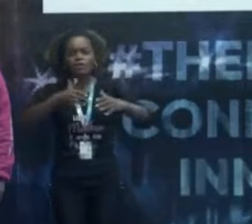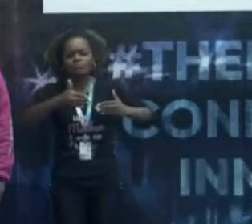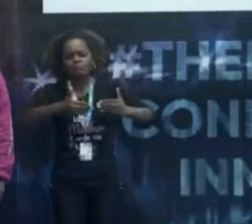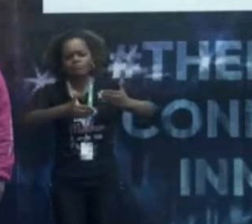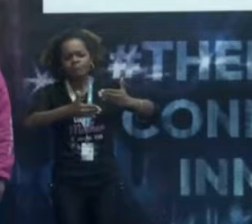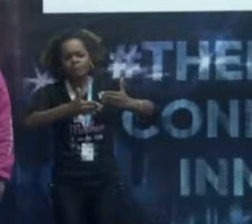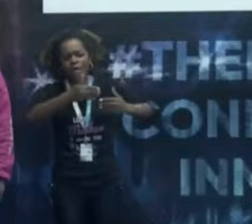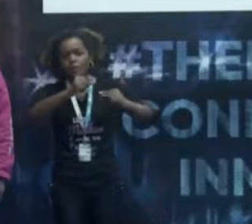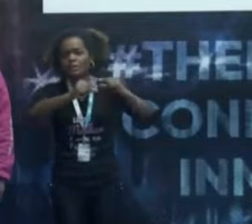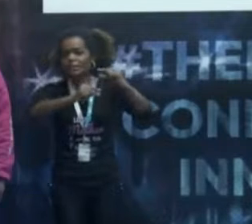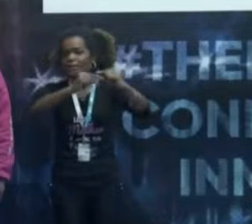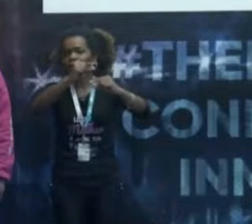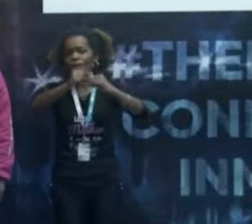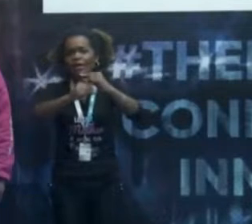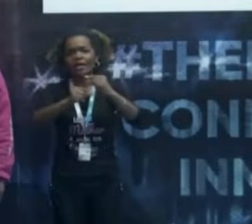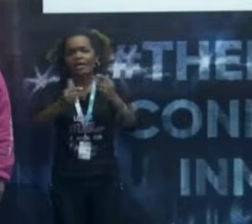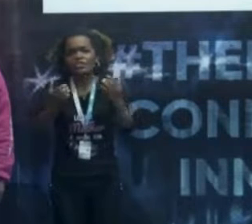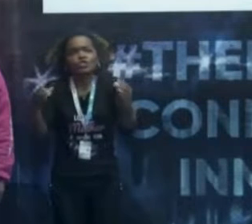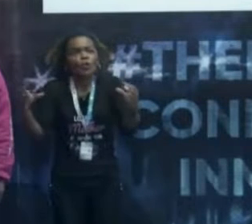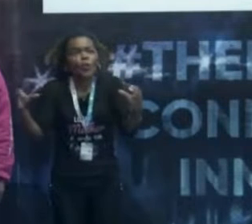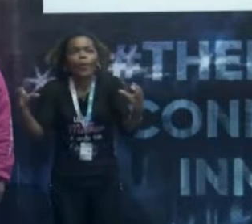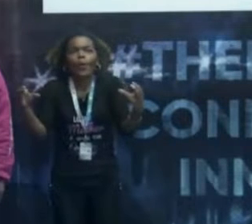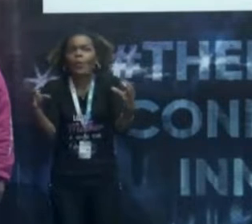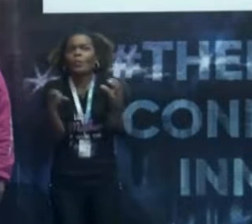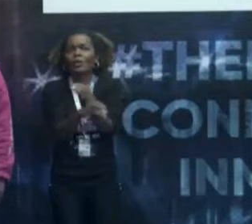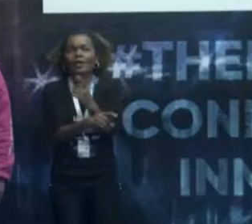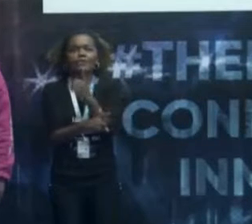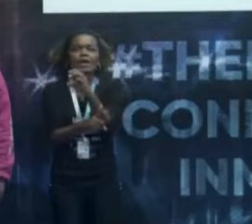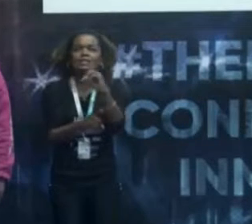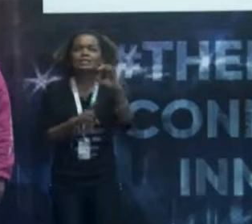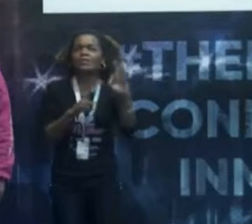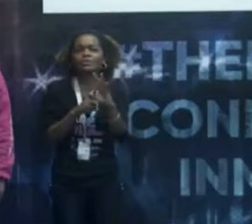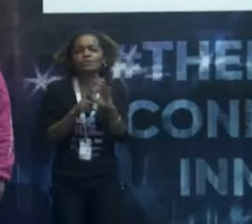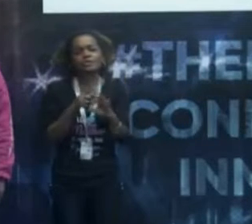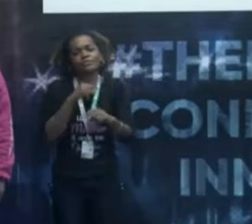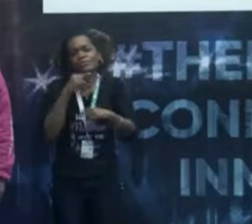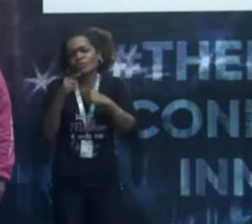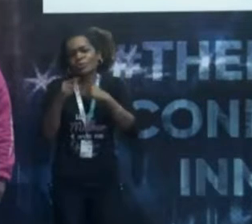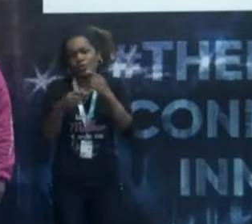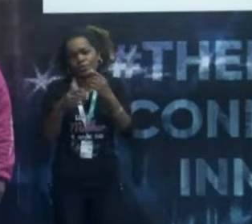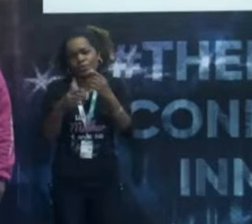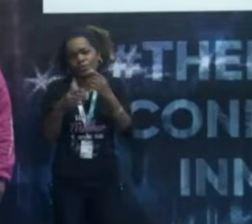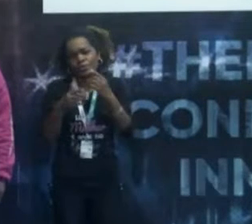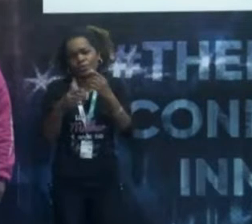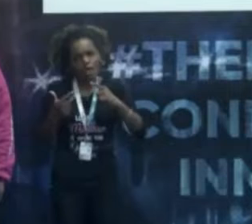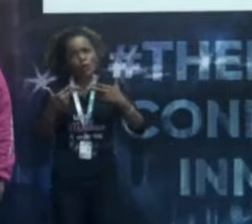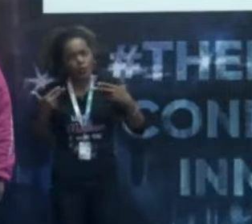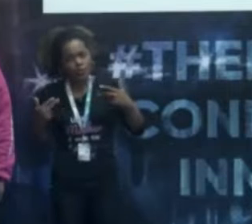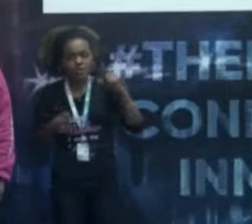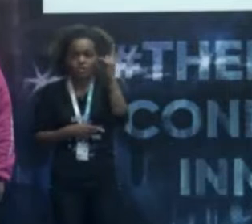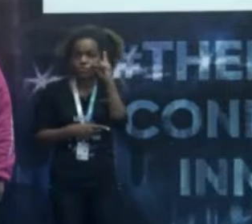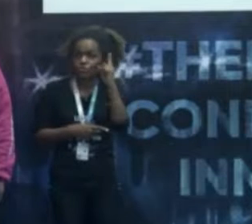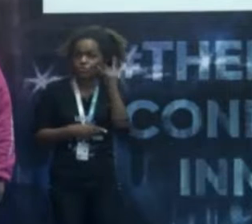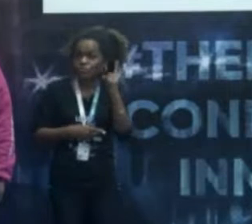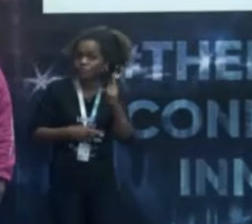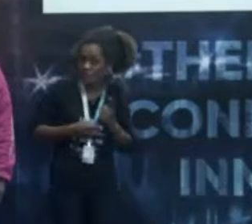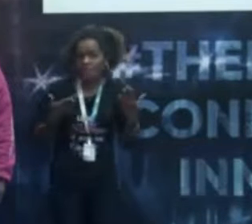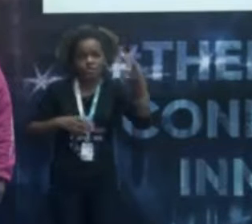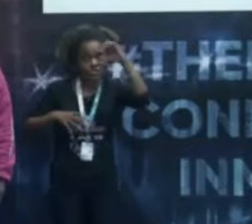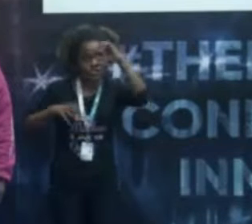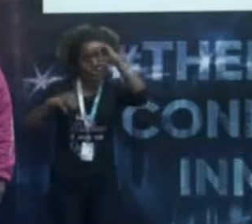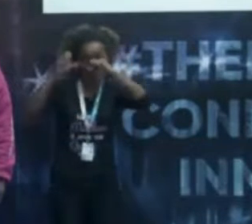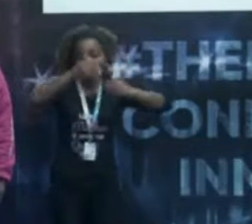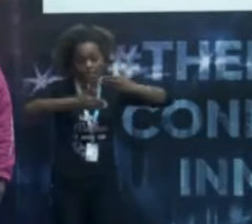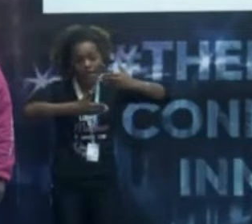é completo detentor e mestre de toda a nossa inclusão. Tem coisa que a gente não sabe, que a gente vai aprender conforme a gente vai fazendo. A gente não detém